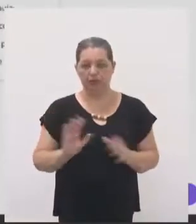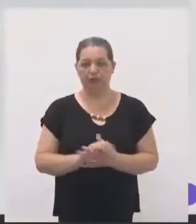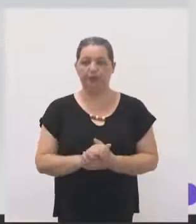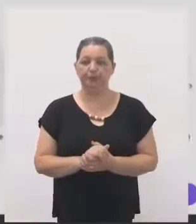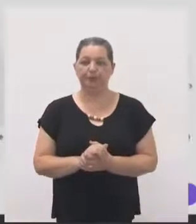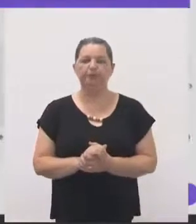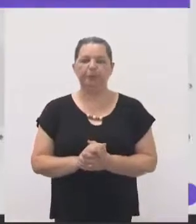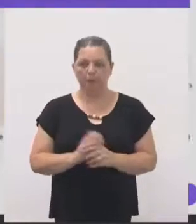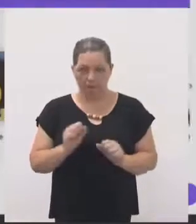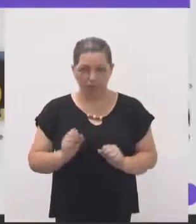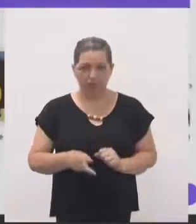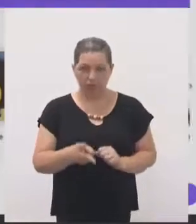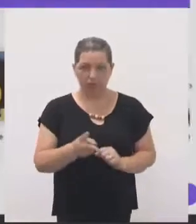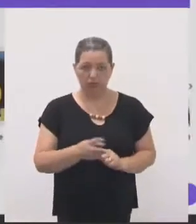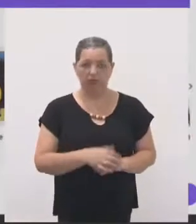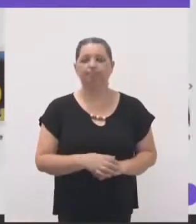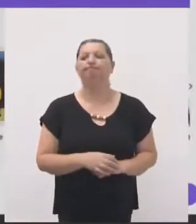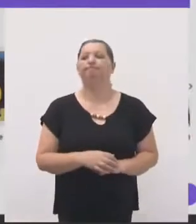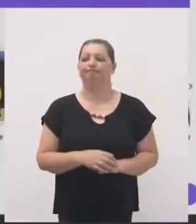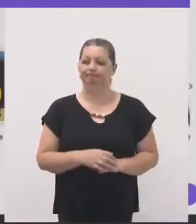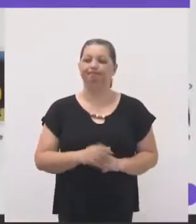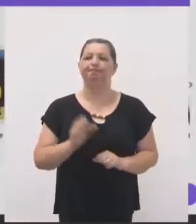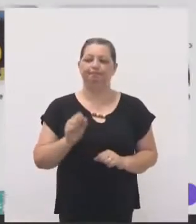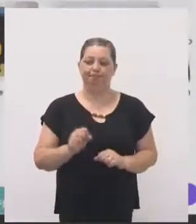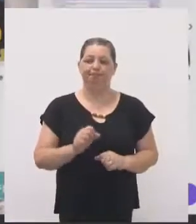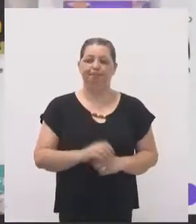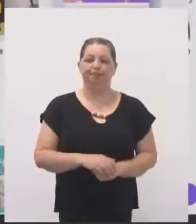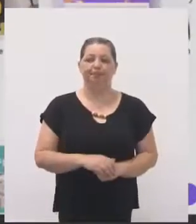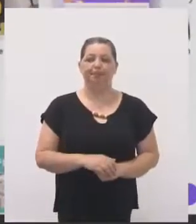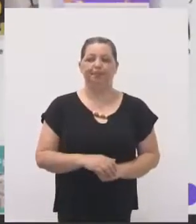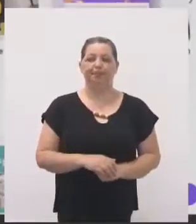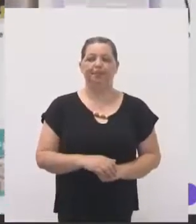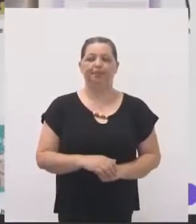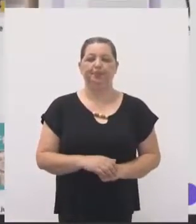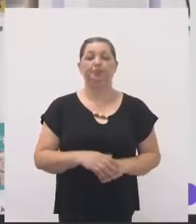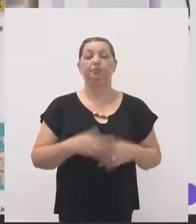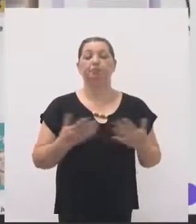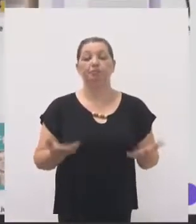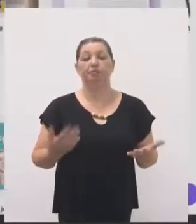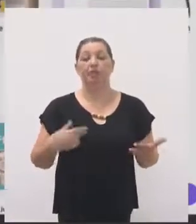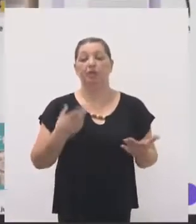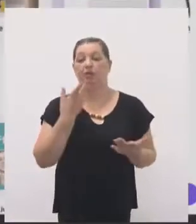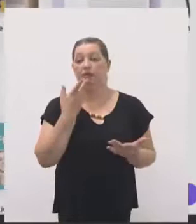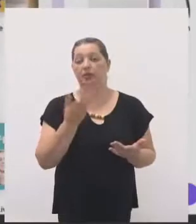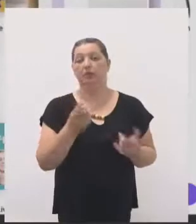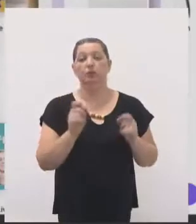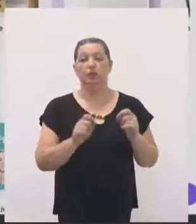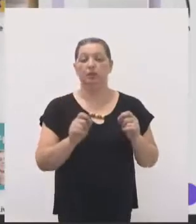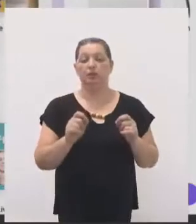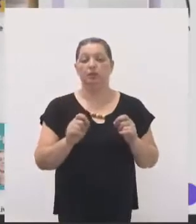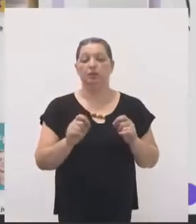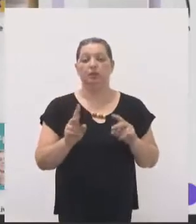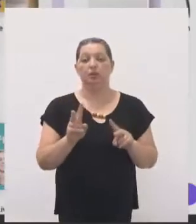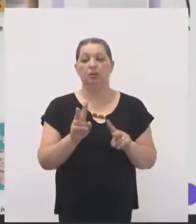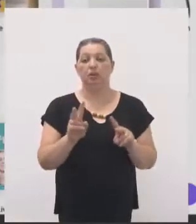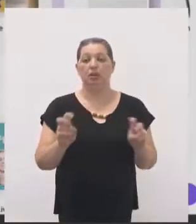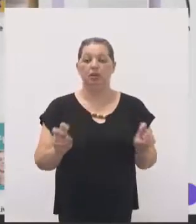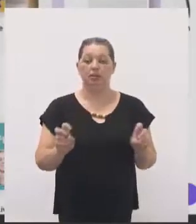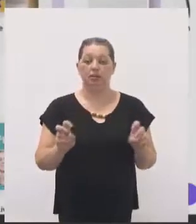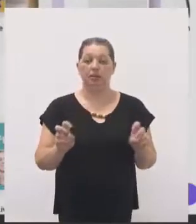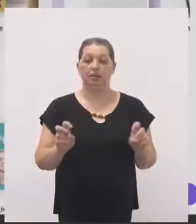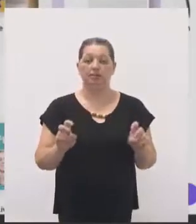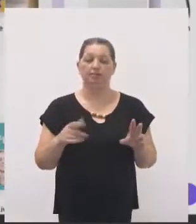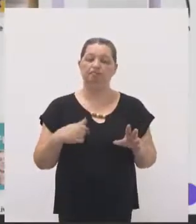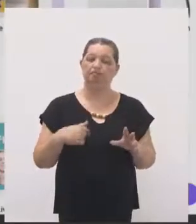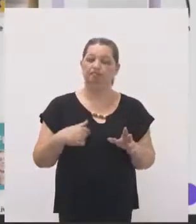Podemos seguir? Sim, podemos. Ótimo. Então, falando um pouquinho sobre... Eu